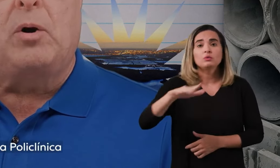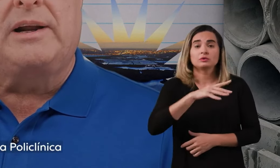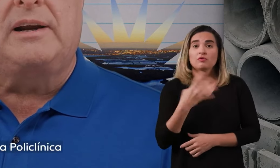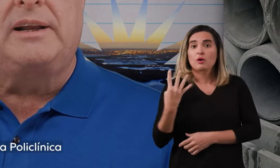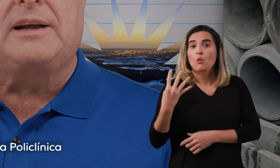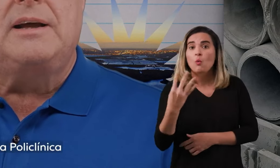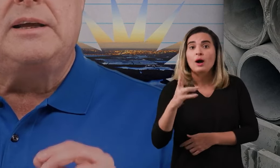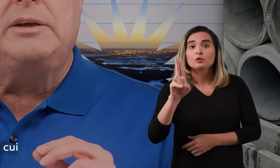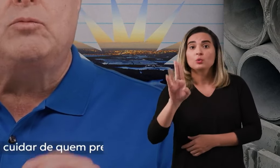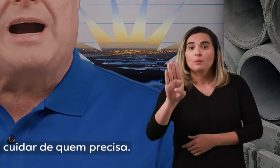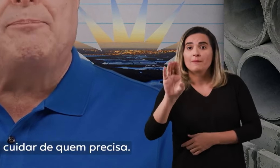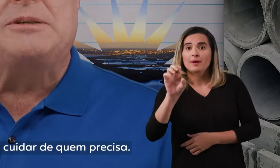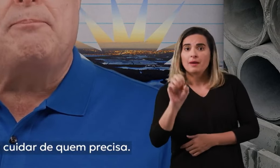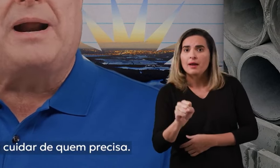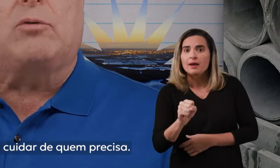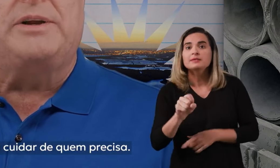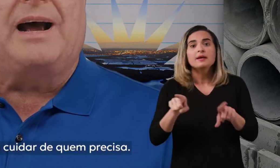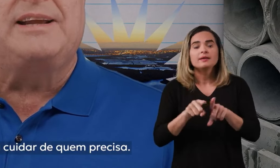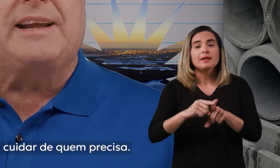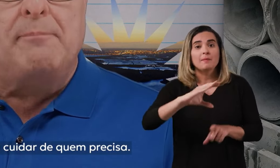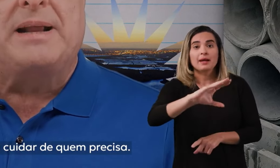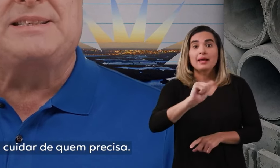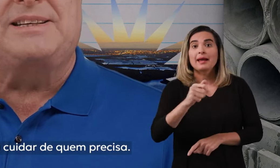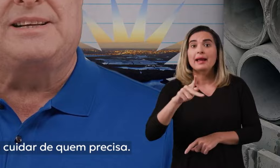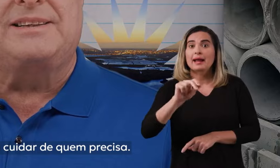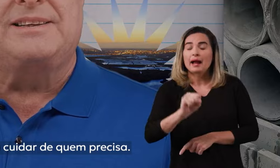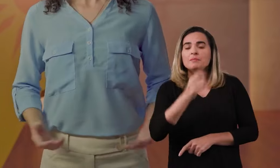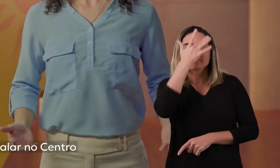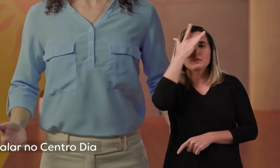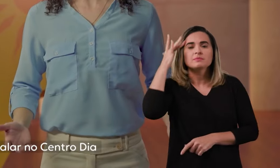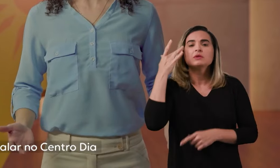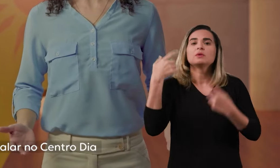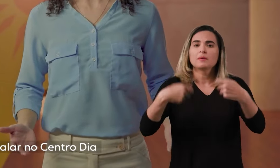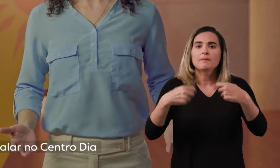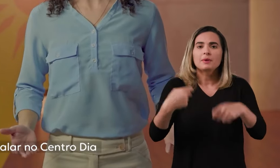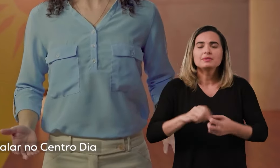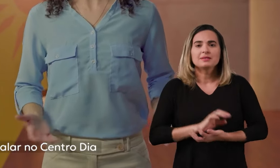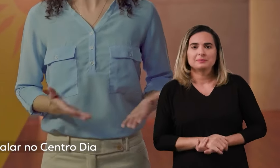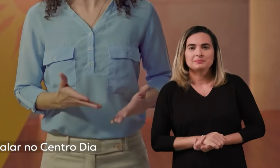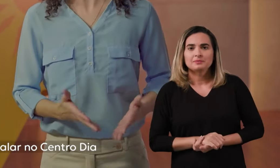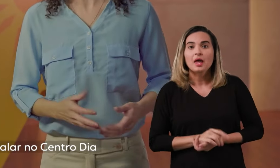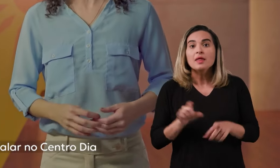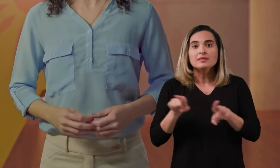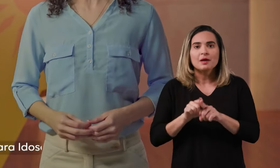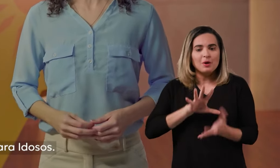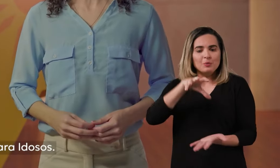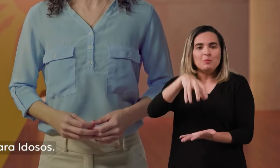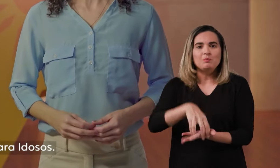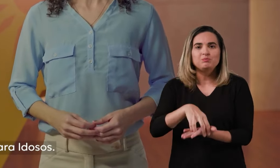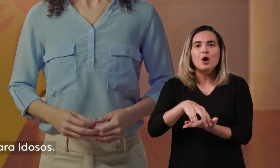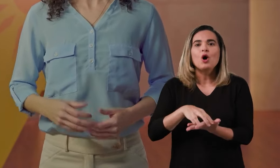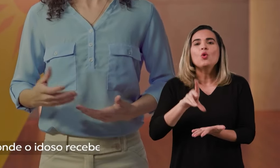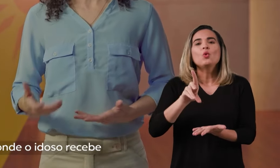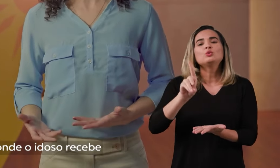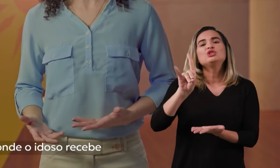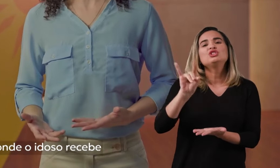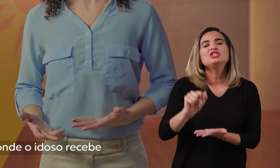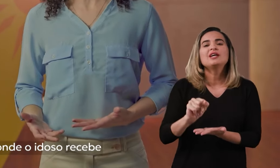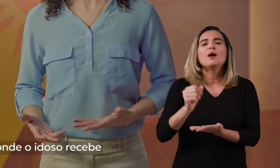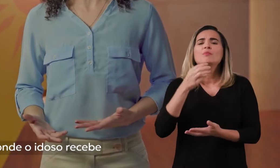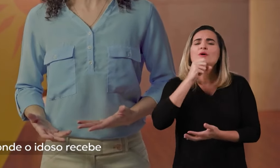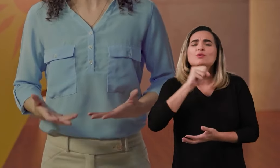uma policlínica e um CAPS para cuidar de quem precisa. Isso sem falar no Centro Dia para Idosos, um lugar